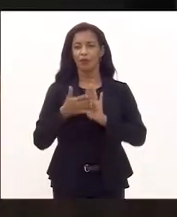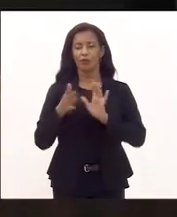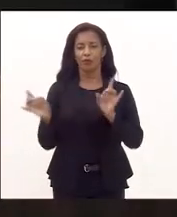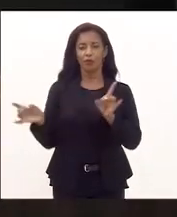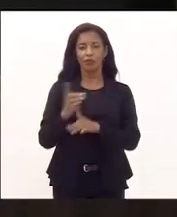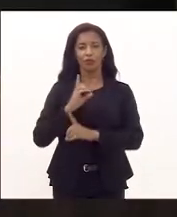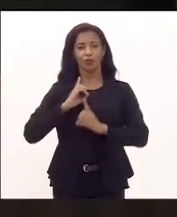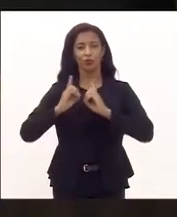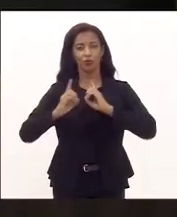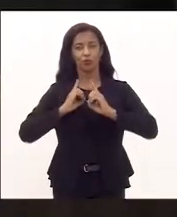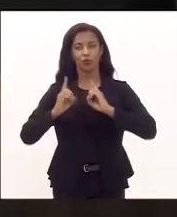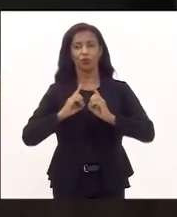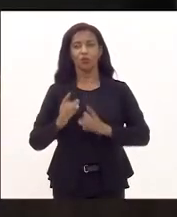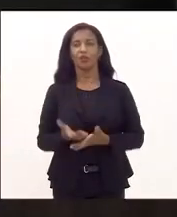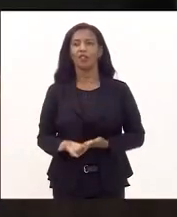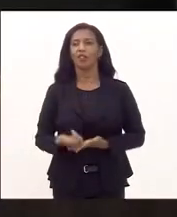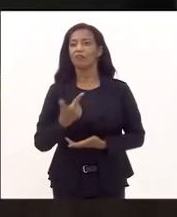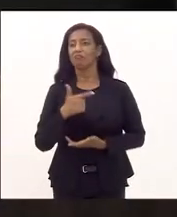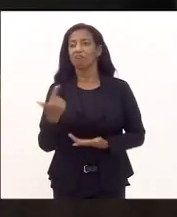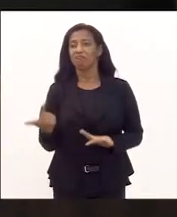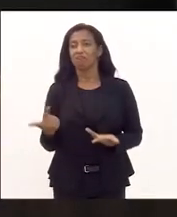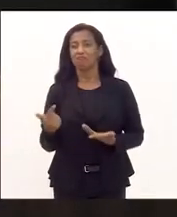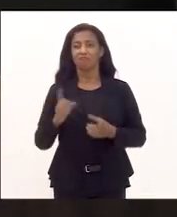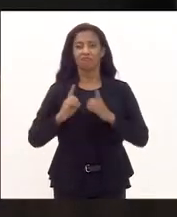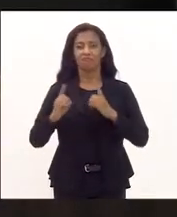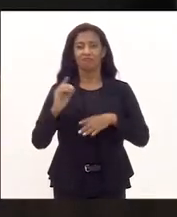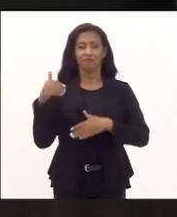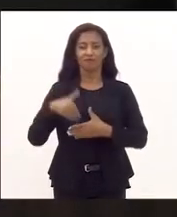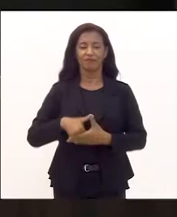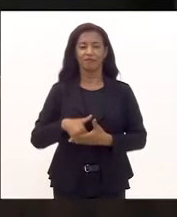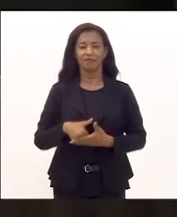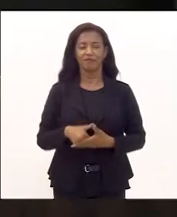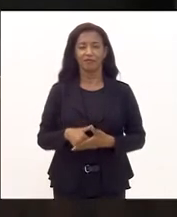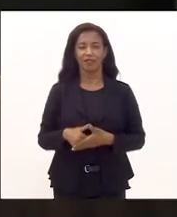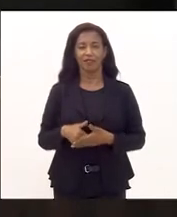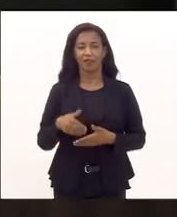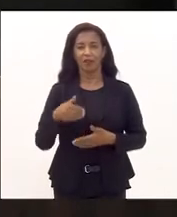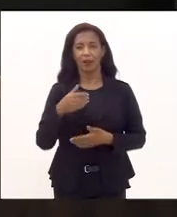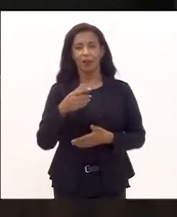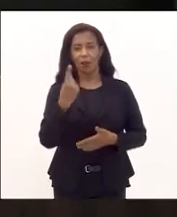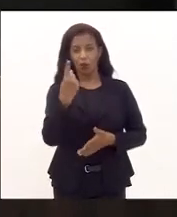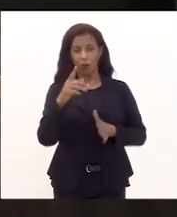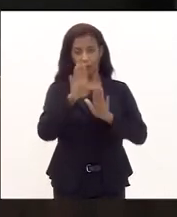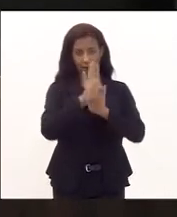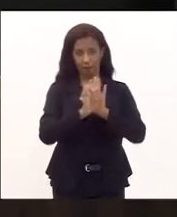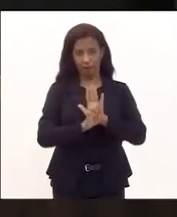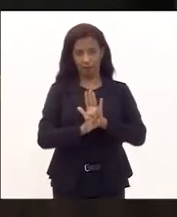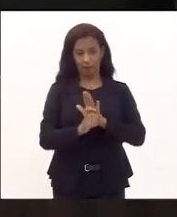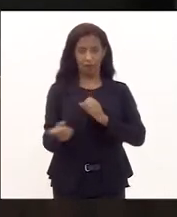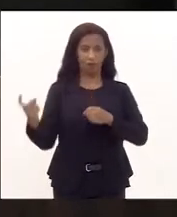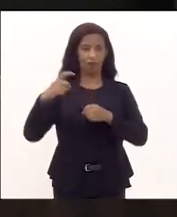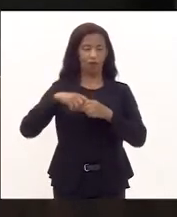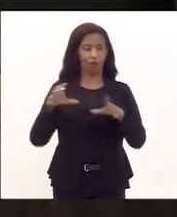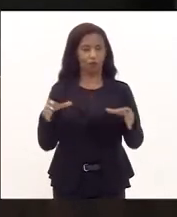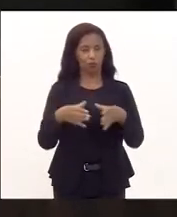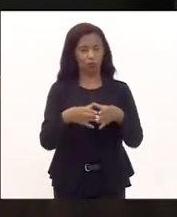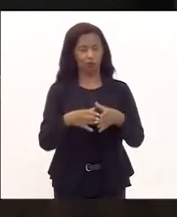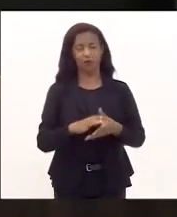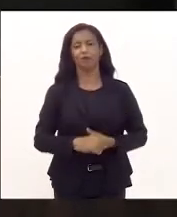em discussão, não havendo quem queira discutir, será a discussão em votação. O projeto recebeu uma emenda, retorna às